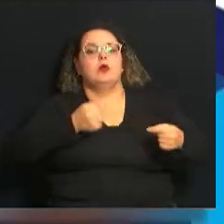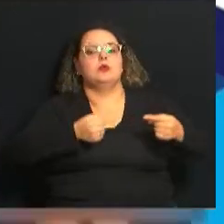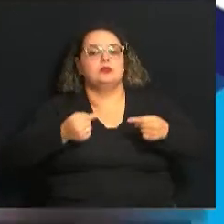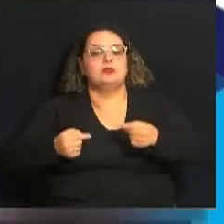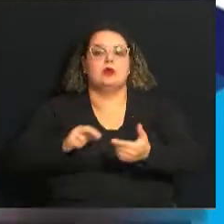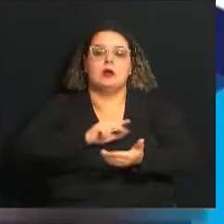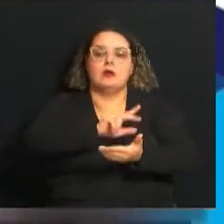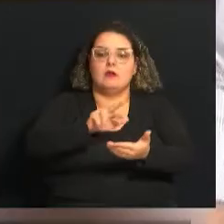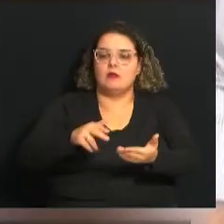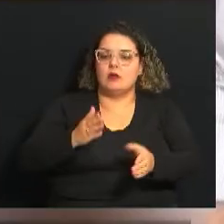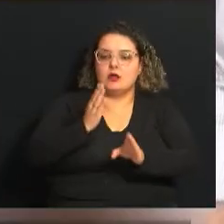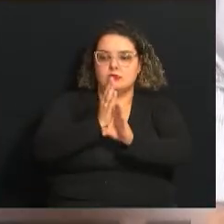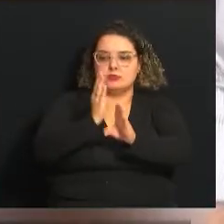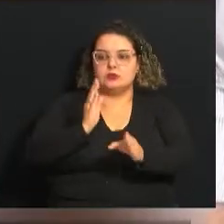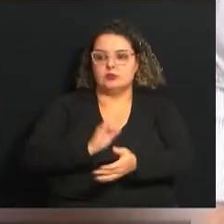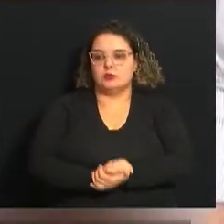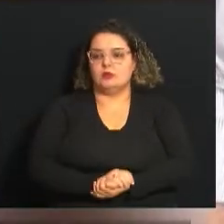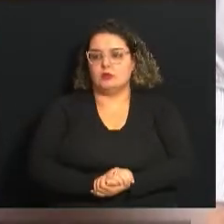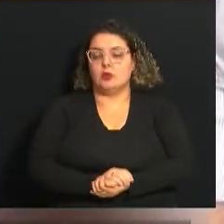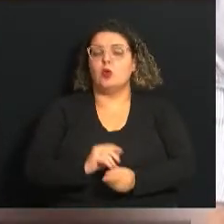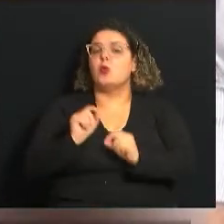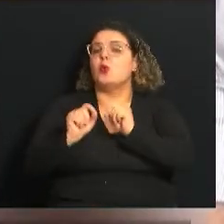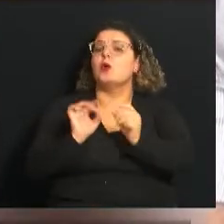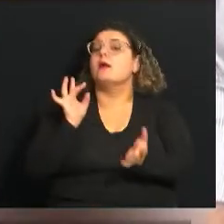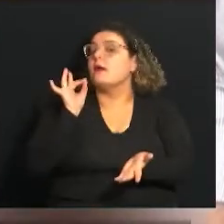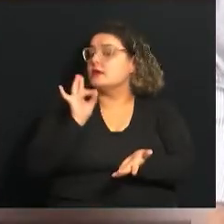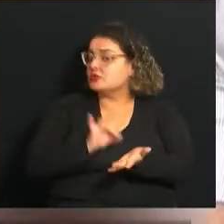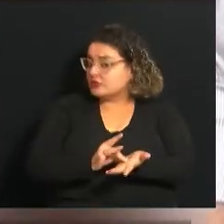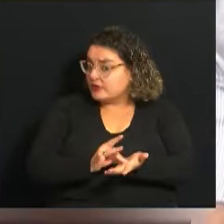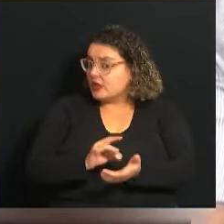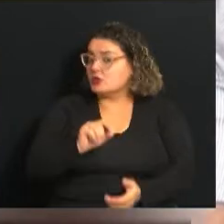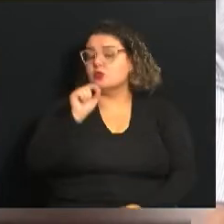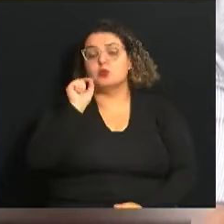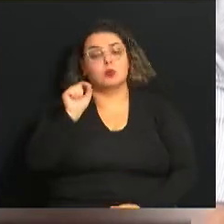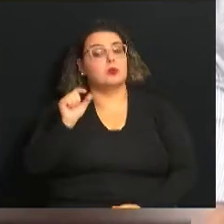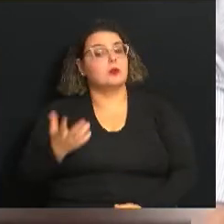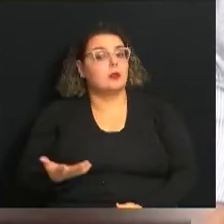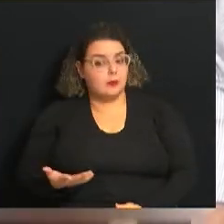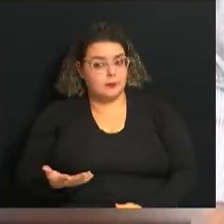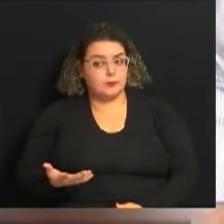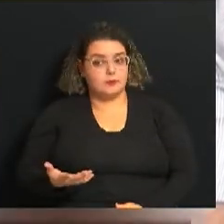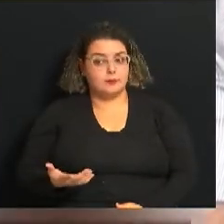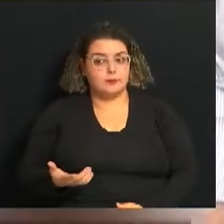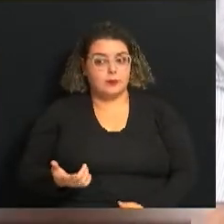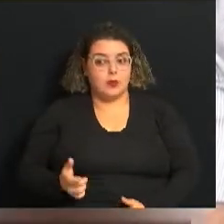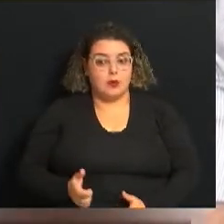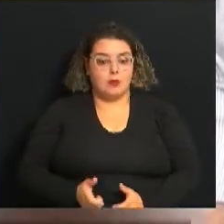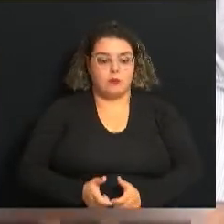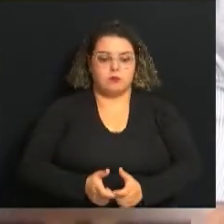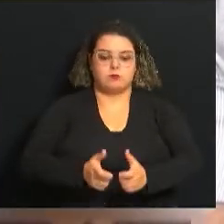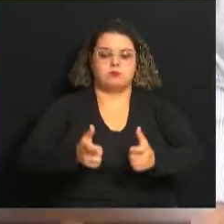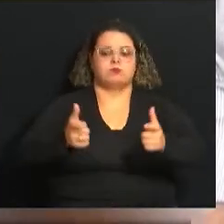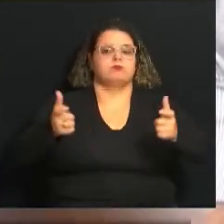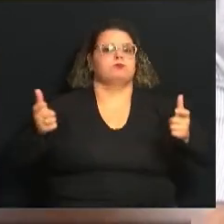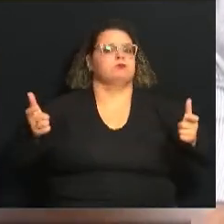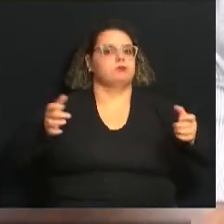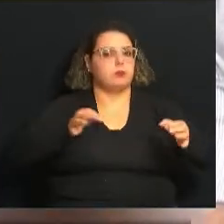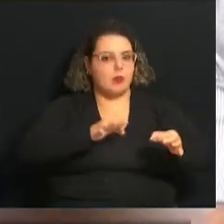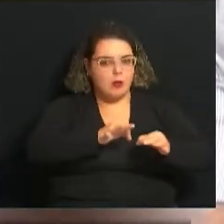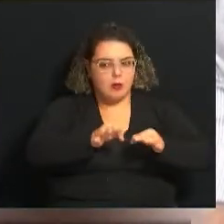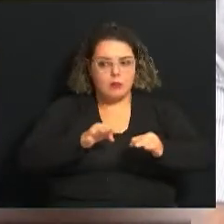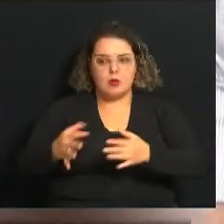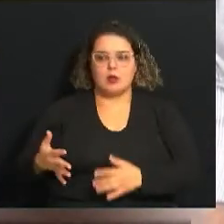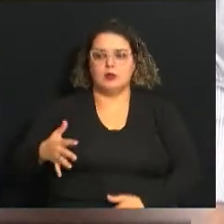vários encontros. O que é, de fato, é a questão da magnitude do projeto. A gente está falando de um projeto de uma área